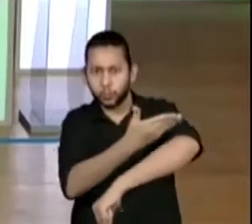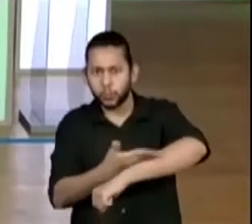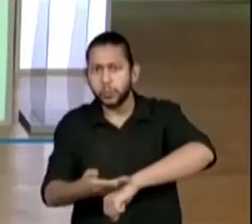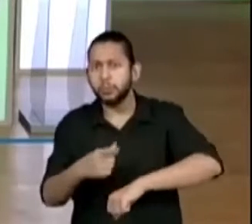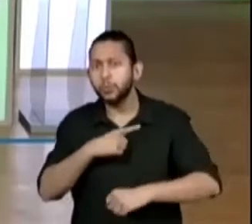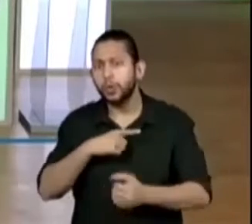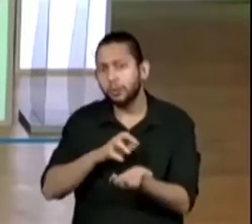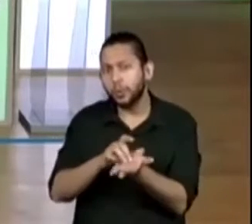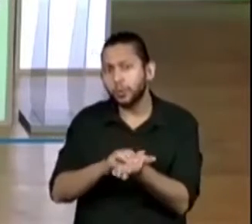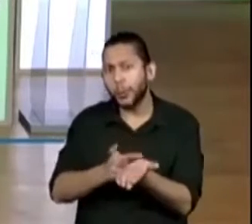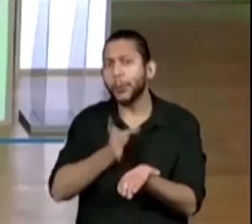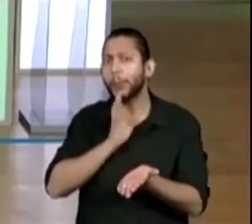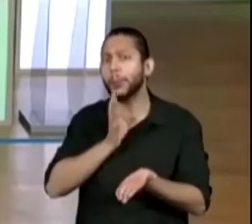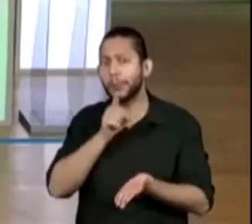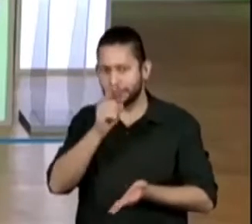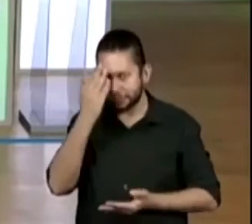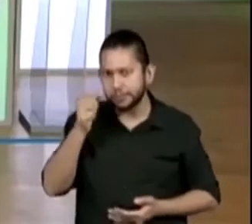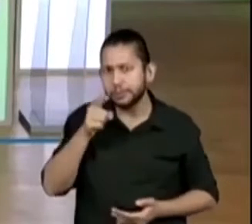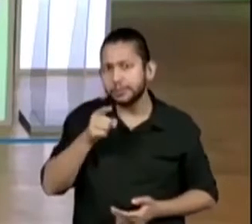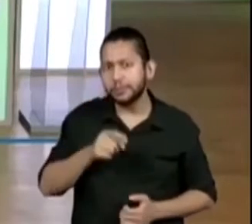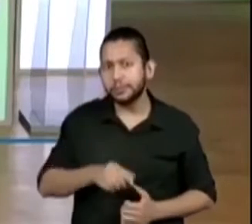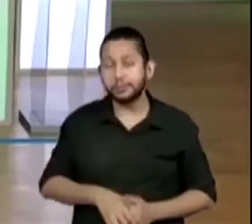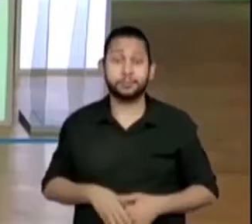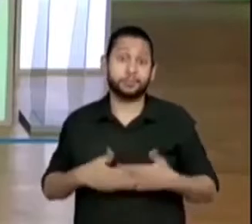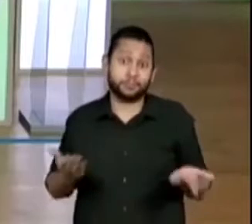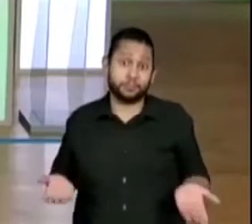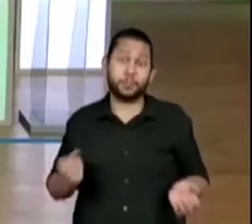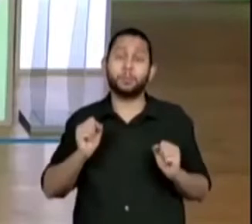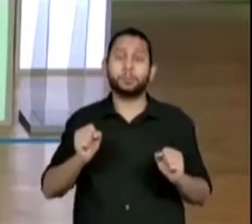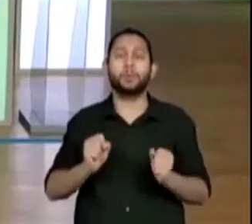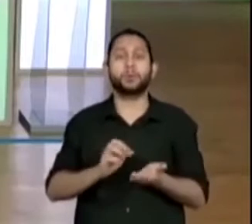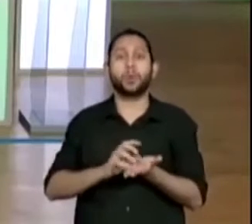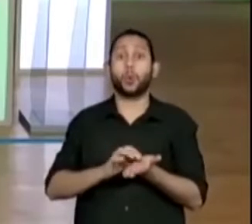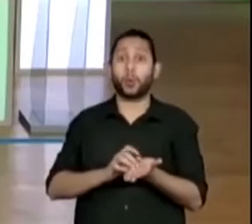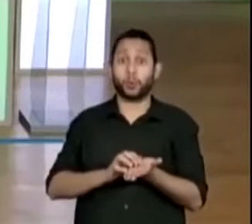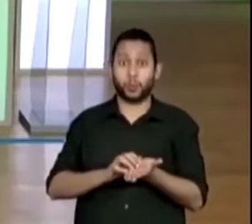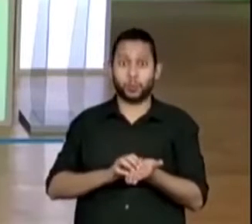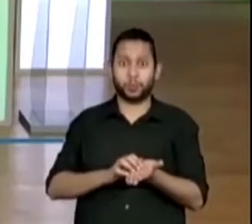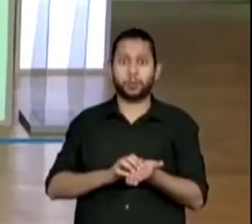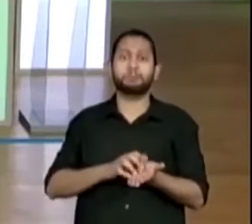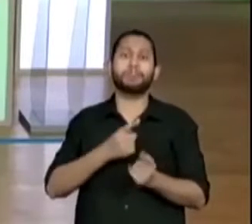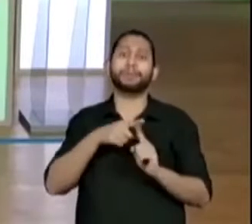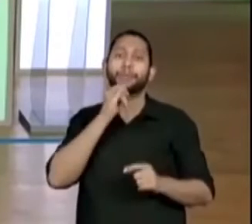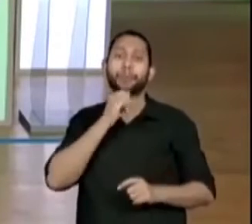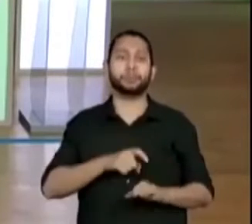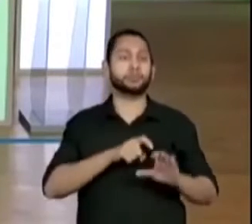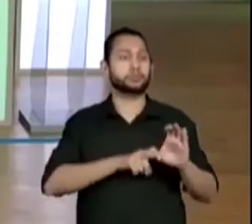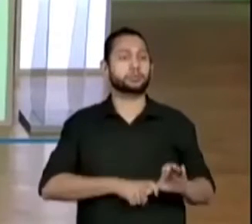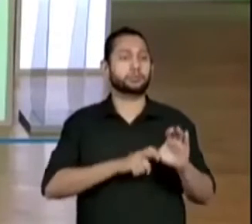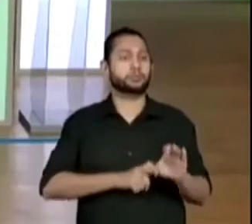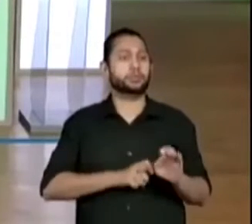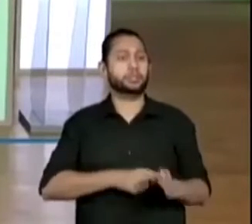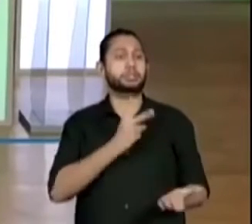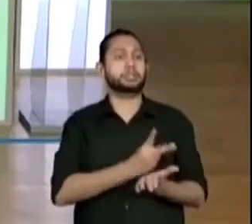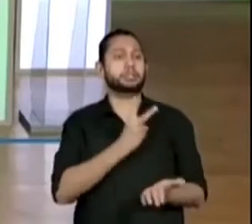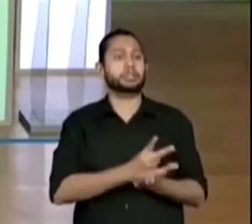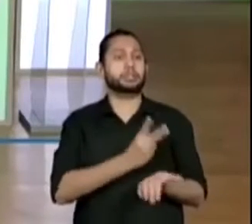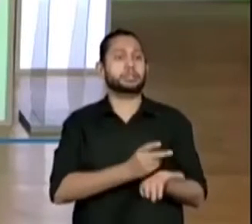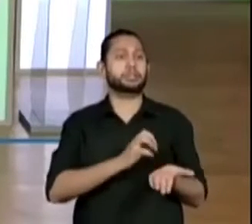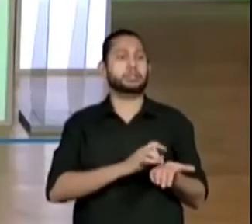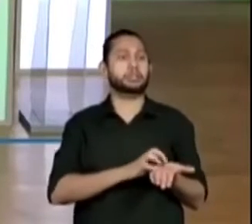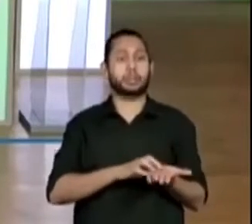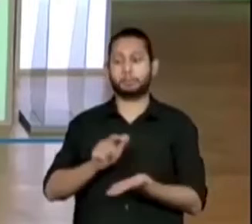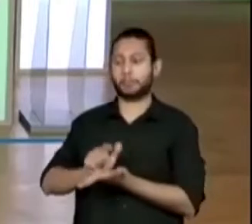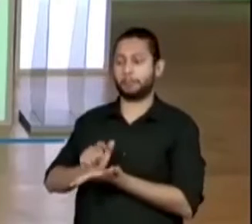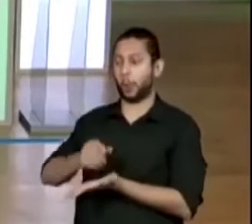a calculadora? E aí? Lembrando que assim, pode usar a calculadora, mas não pode ficar refém da calculadora. Não é?